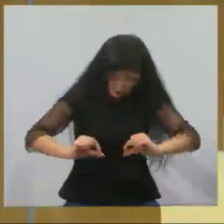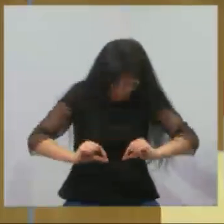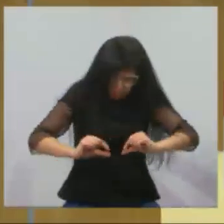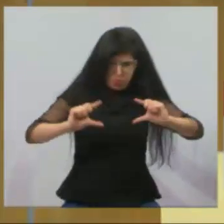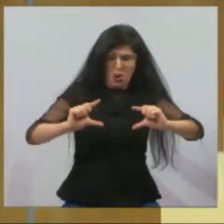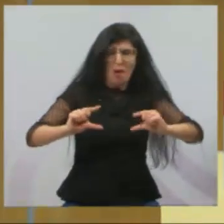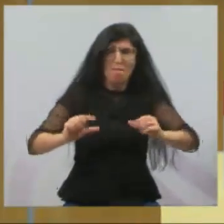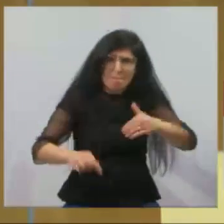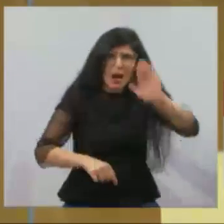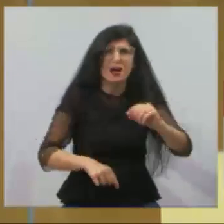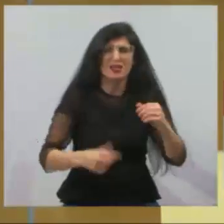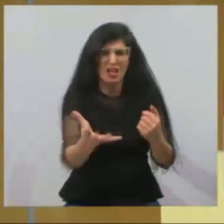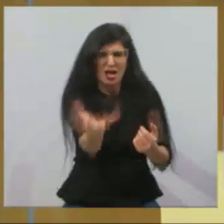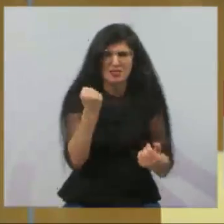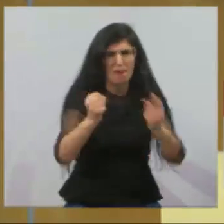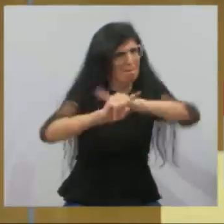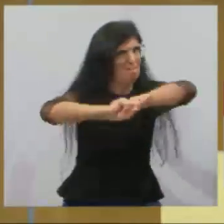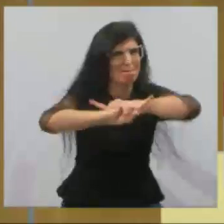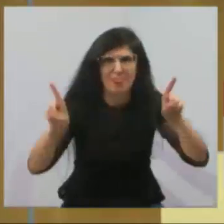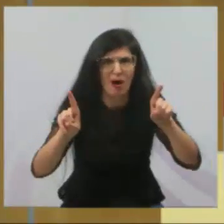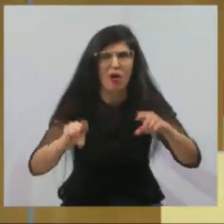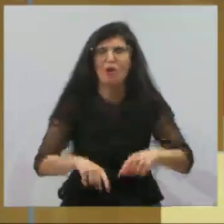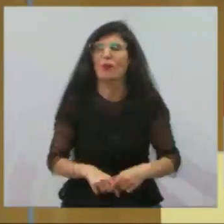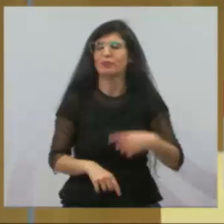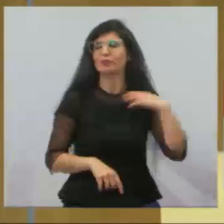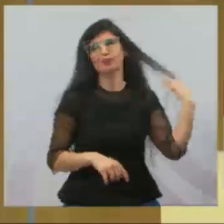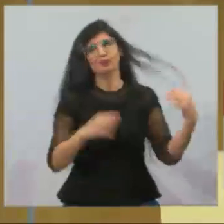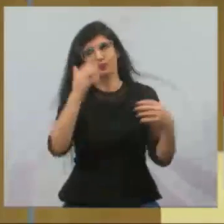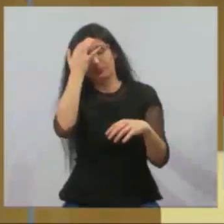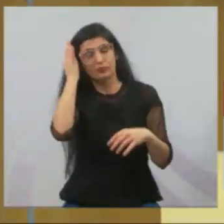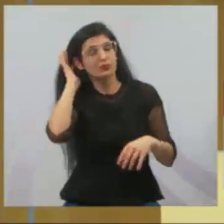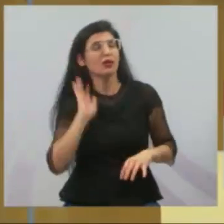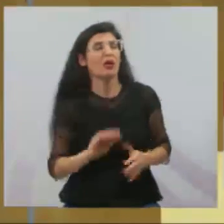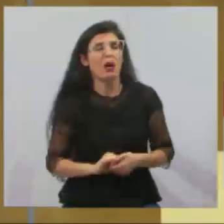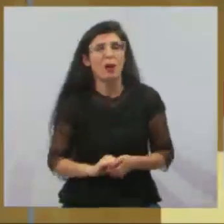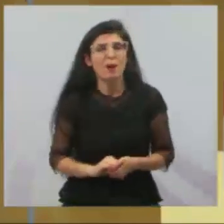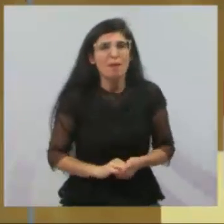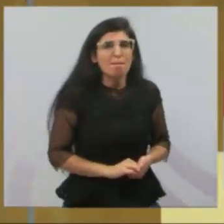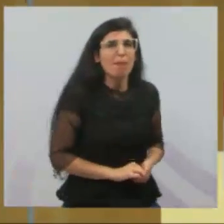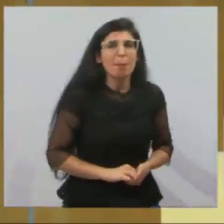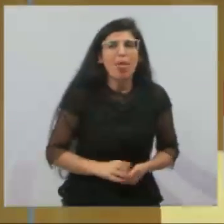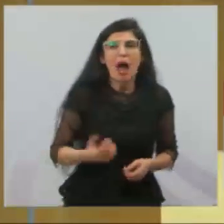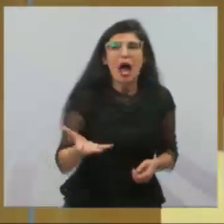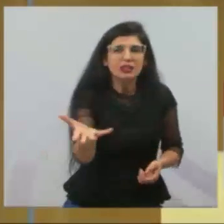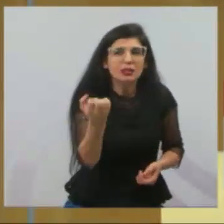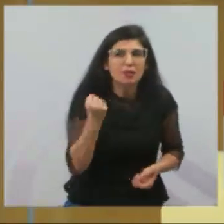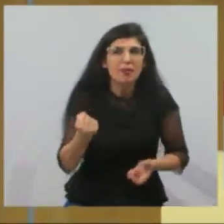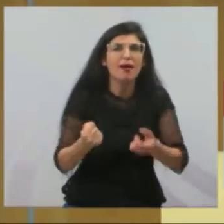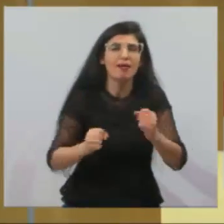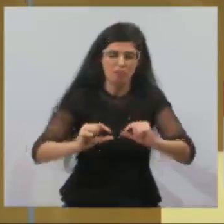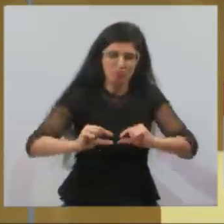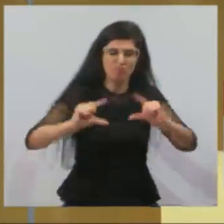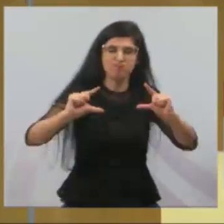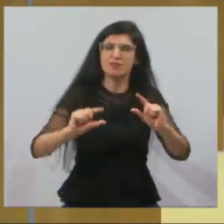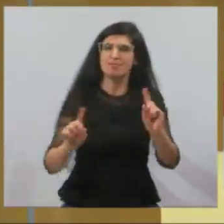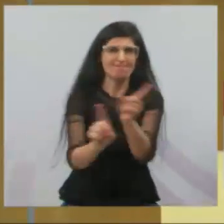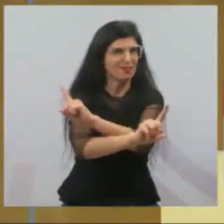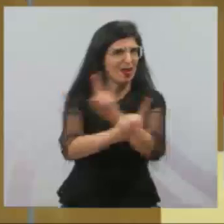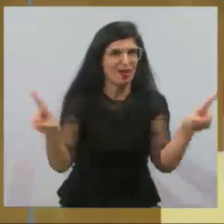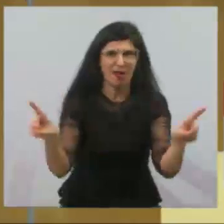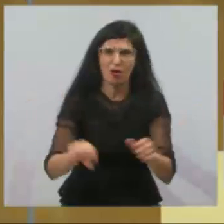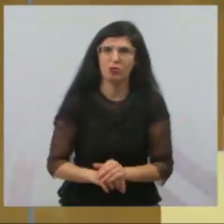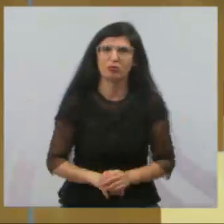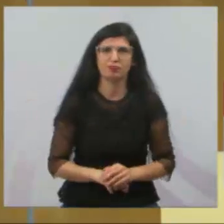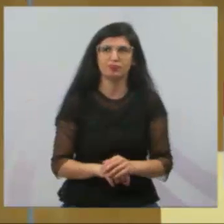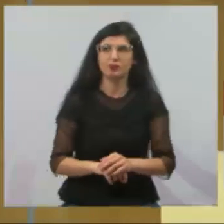nem todas as categorias ou as referências foram beneficiadas por uma reforma ou um ajuste que foi